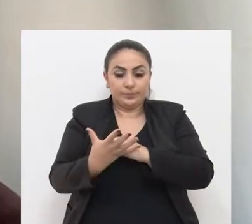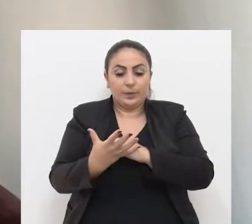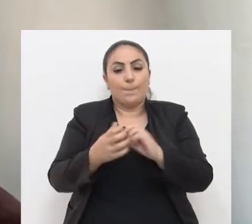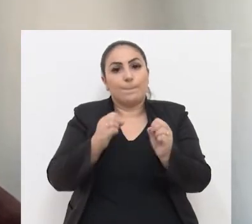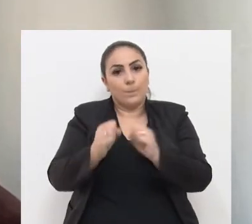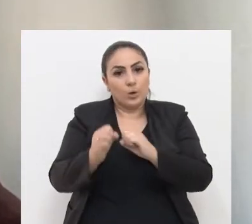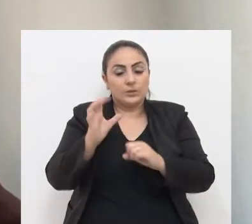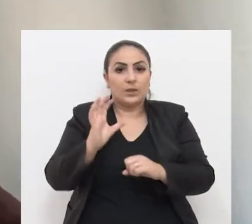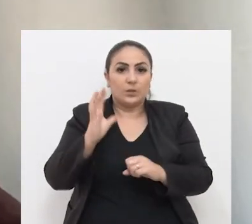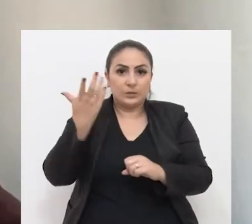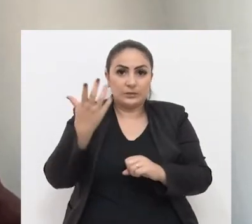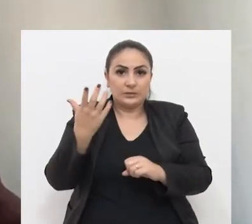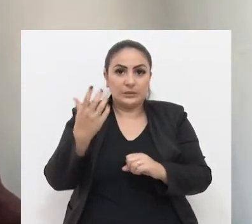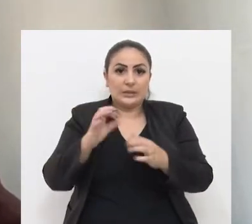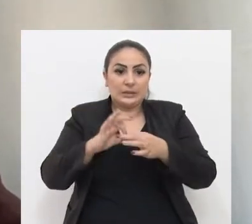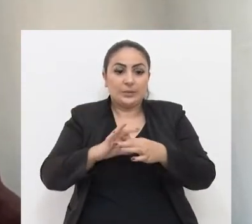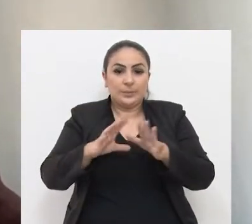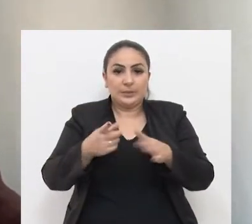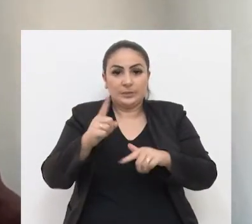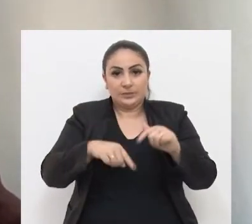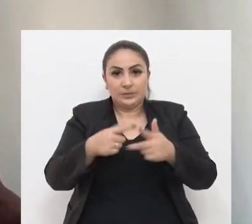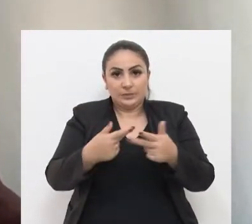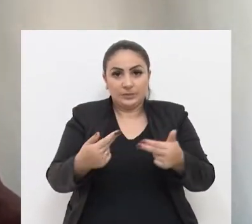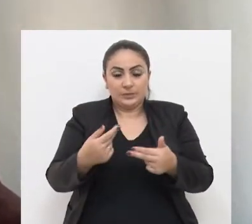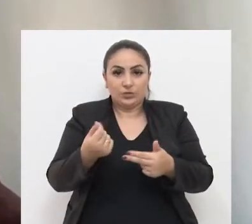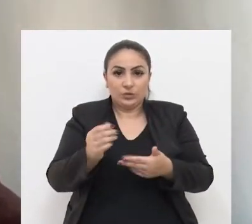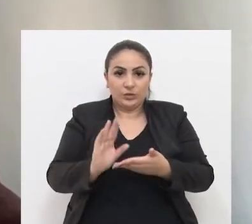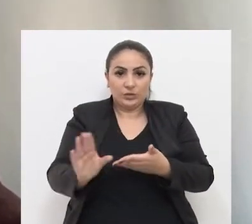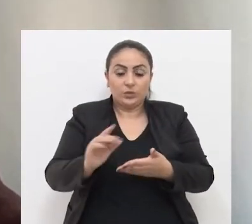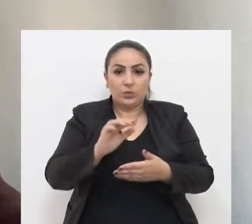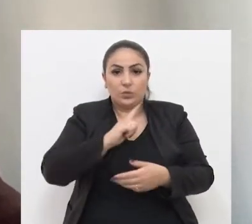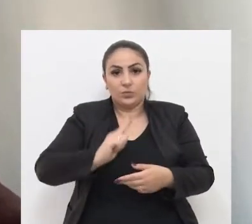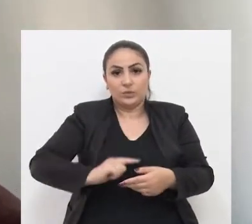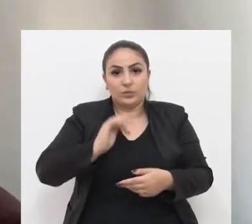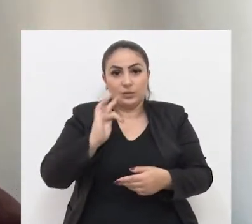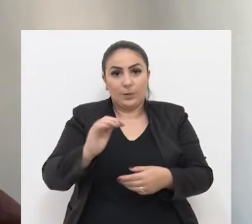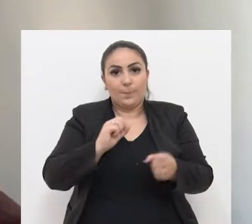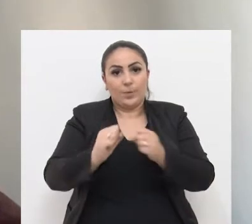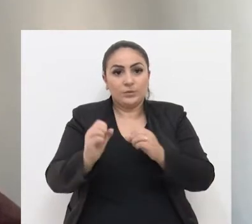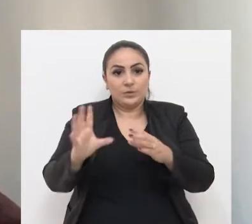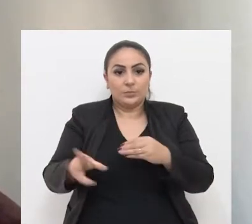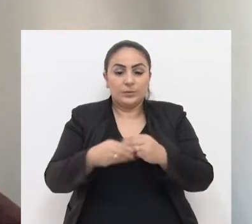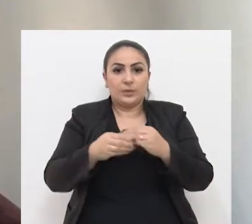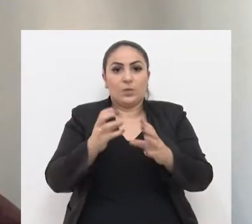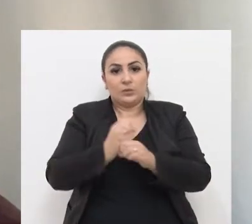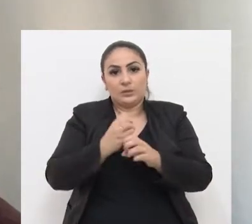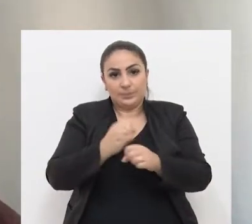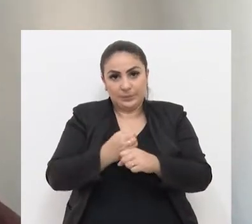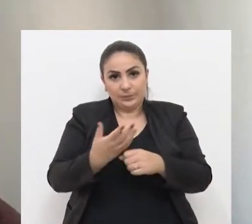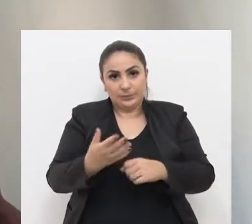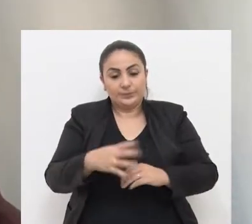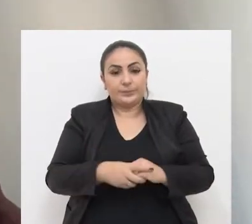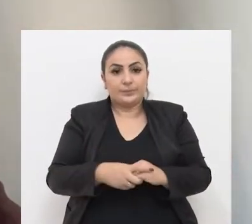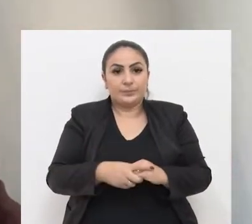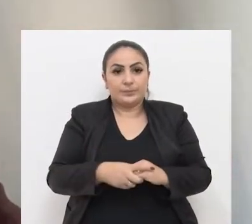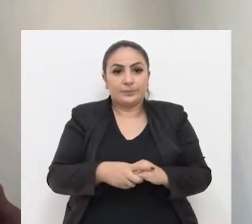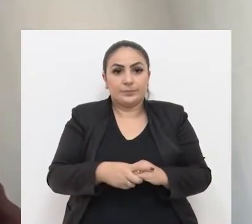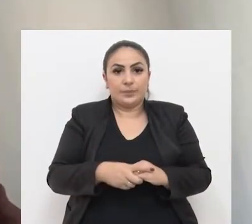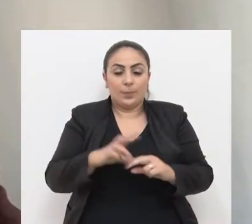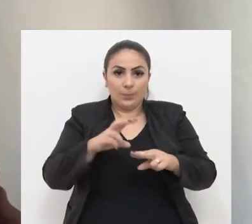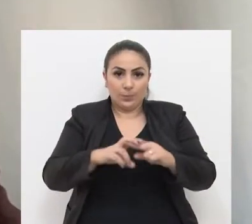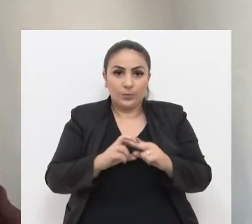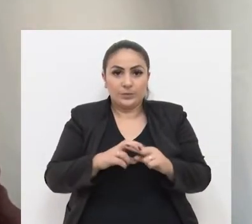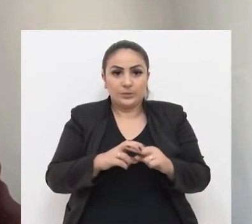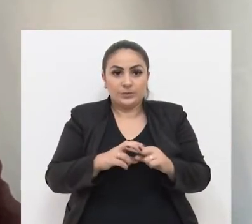pós-pandemia, podem haver linhas e liberações de recursos do governo federal que venham a complementar o orçamento, não é? Então,